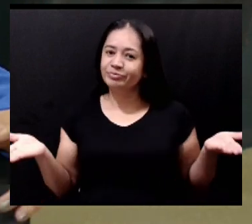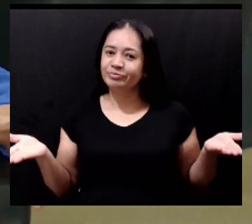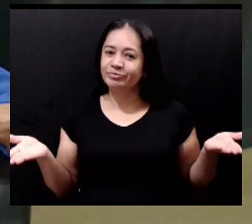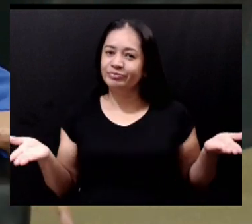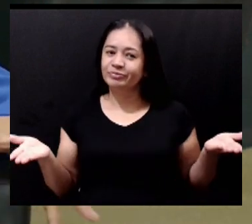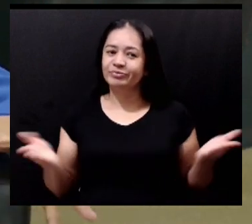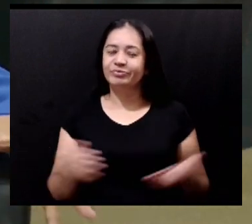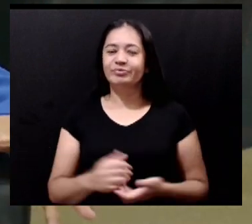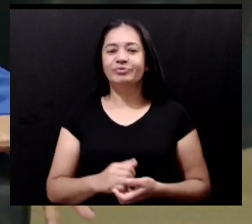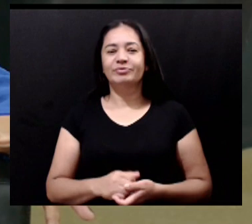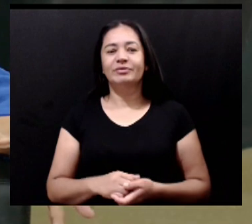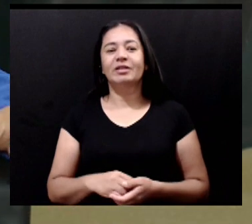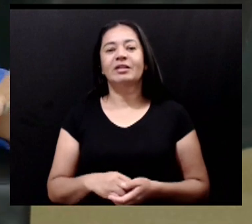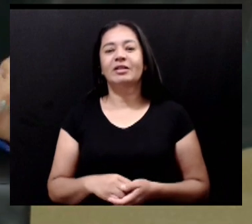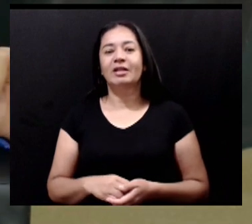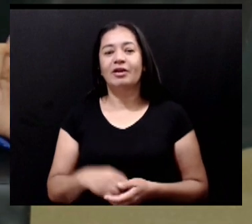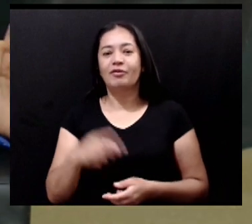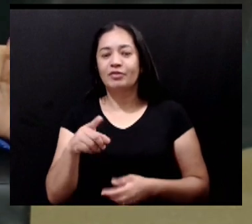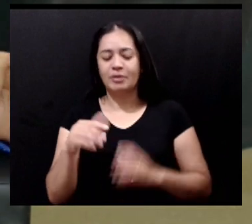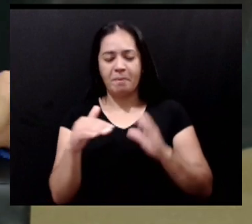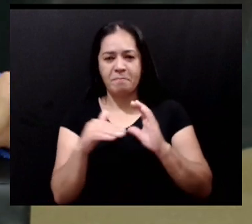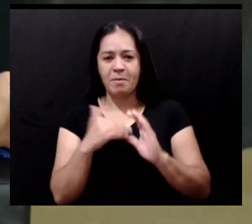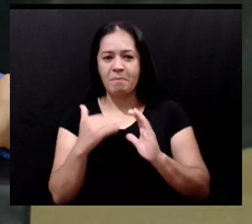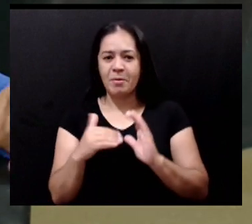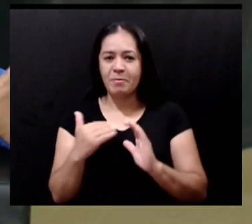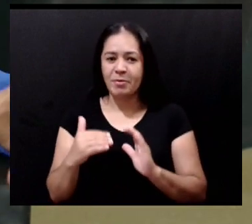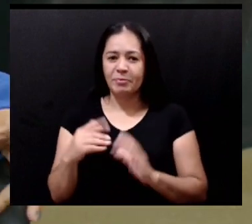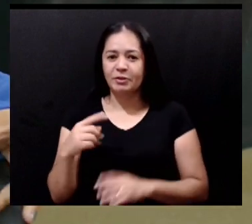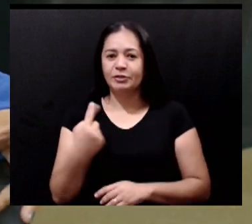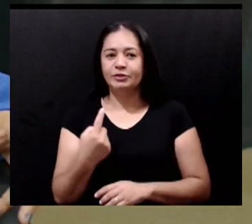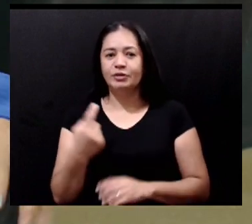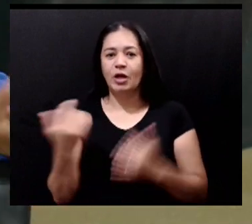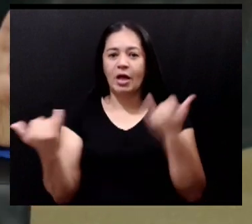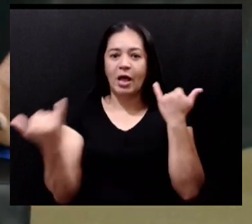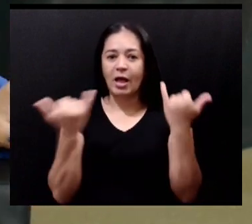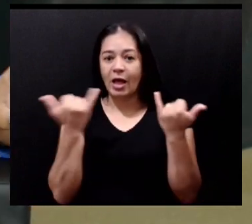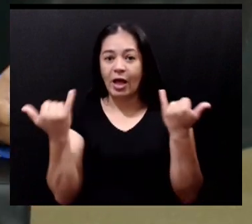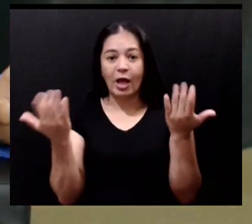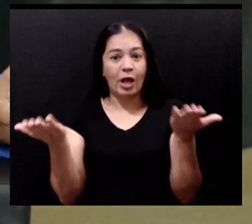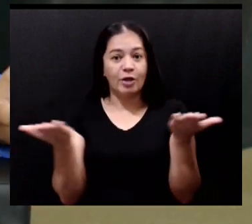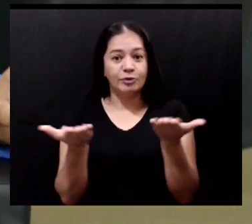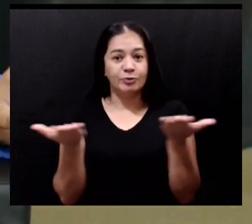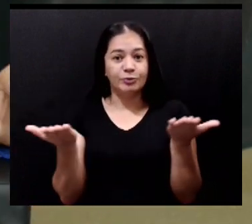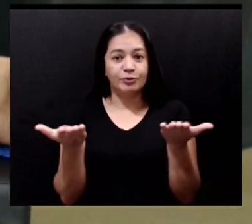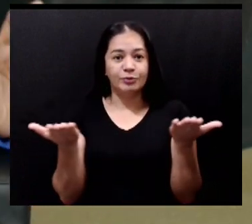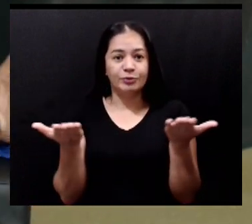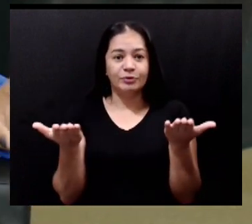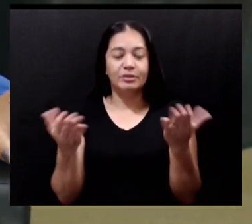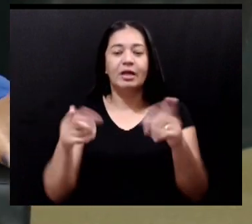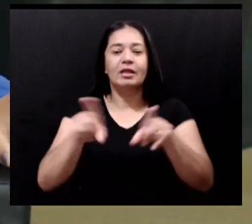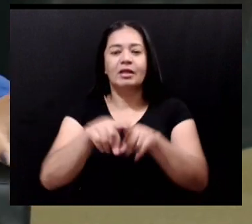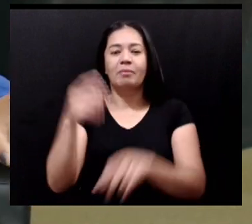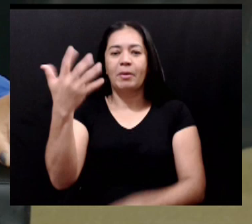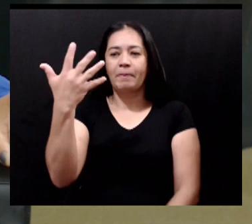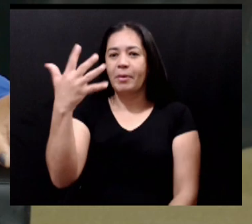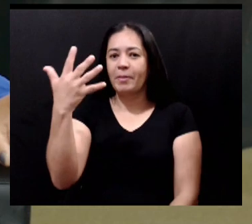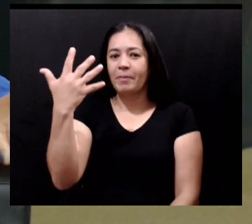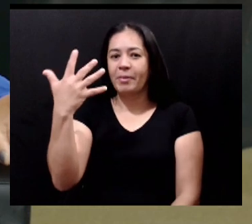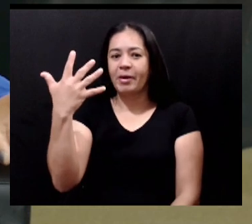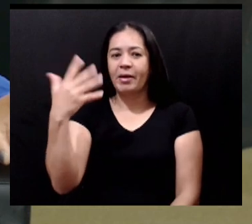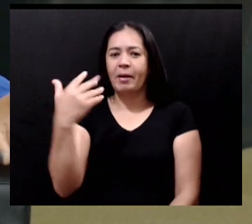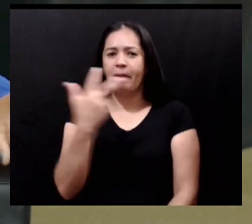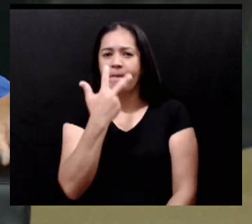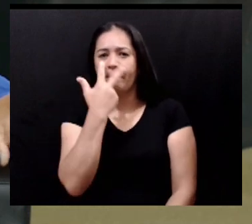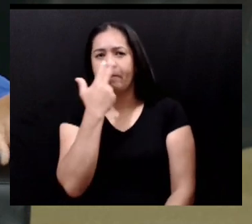19978293776. Enquanto você manda a sua mensagem, a gente atualiza para você as notícias e a previsão do tempo, e parece que o tempo vai mudar